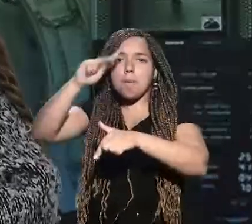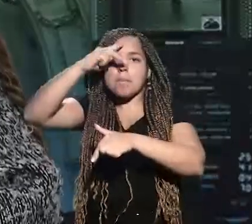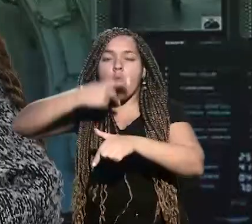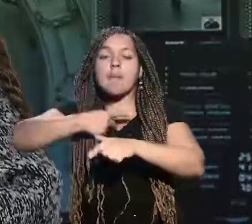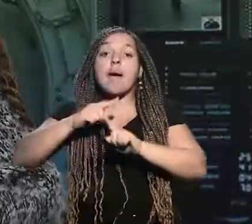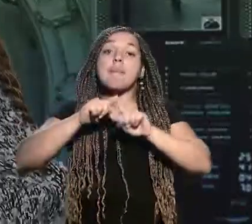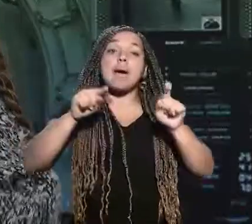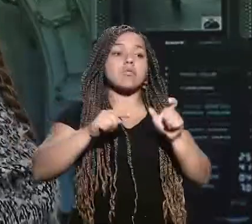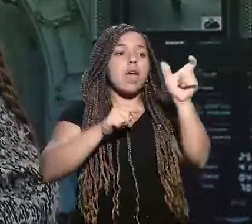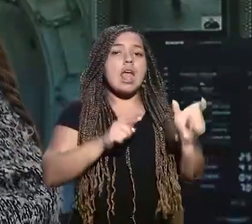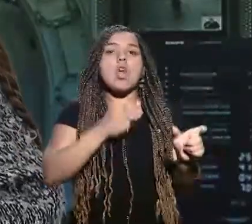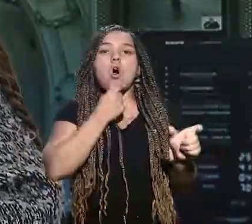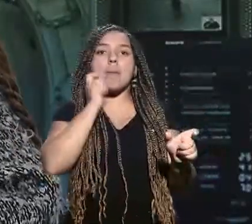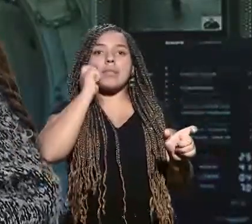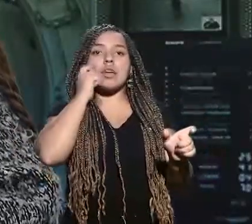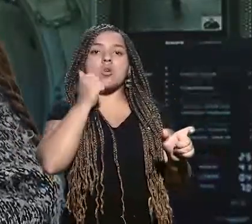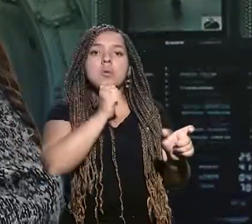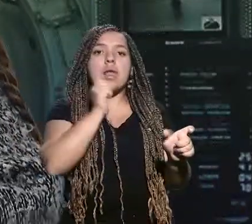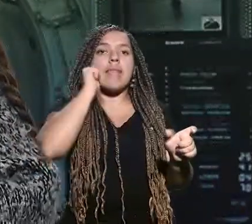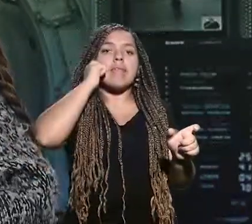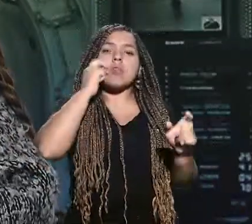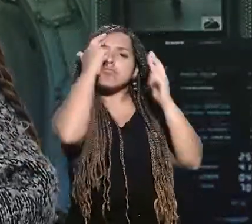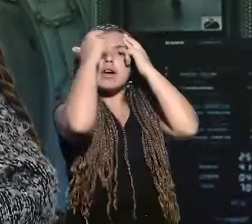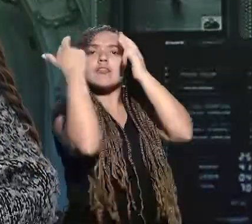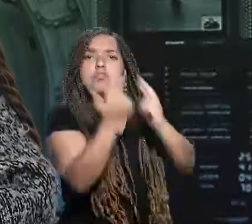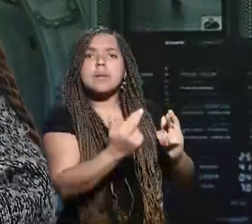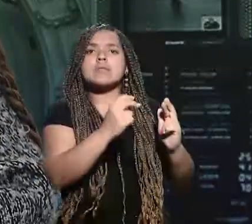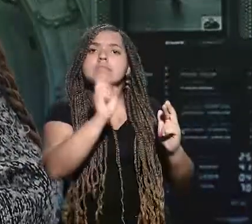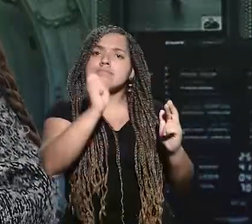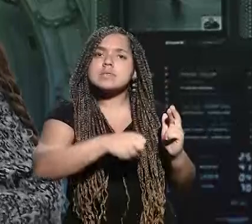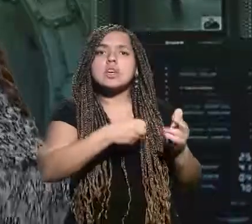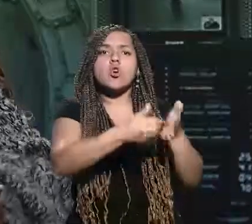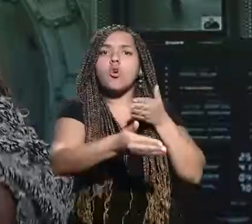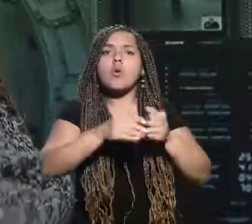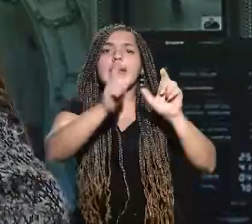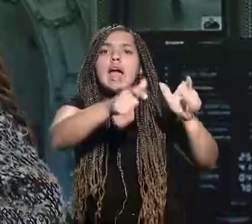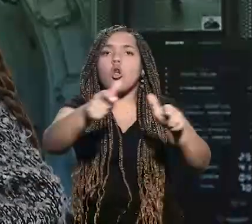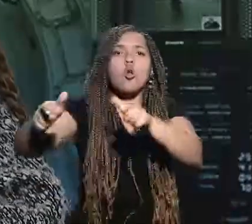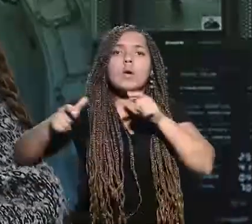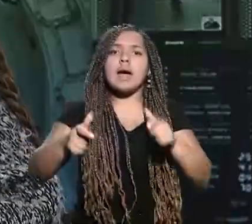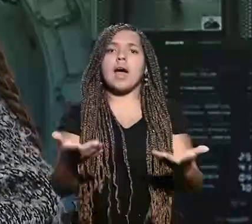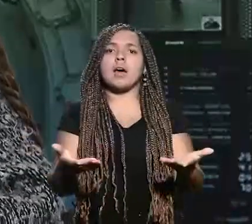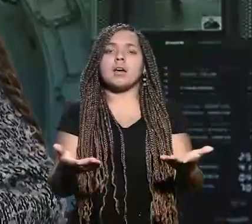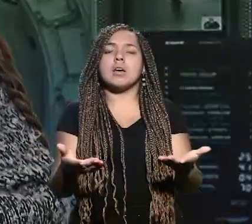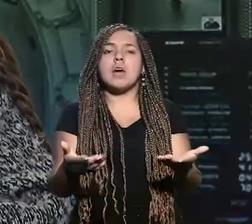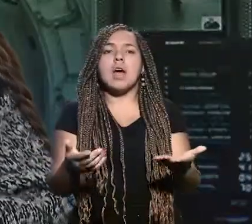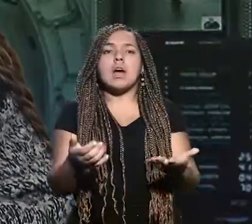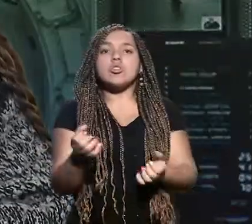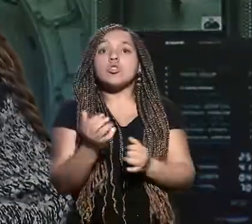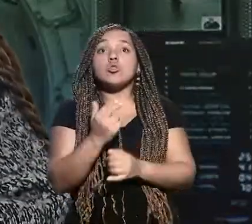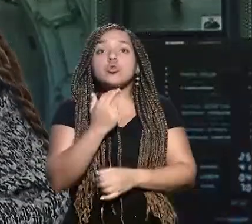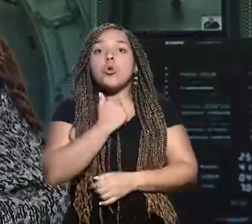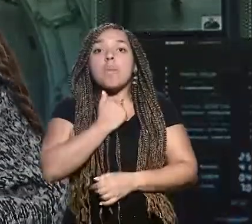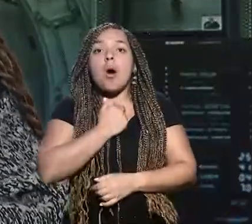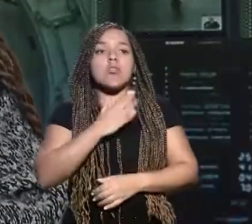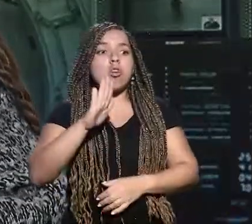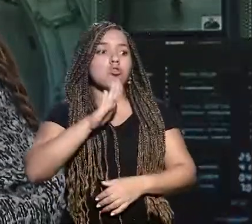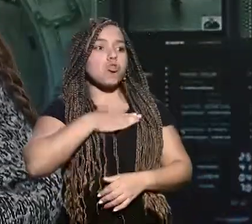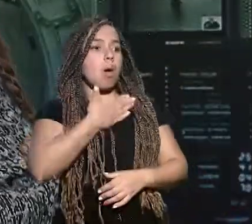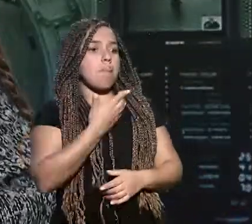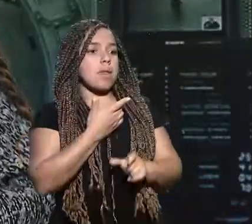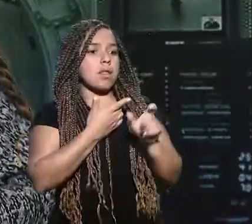mas que a presença do elemento negro em determinados espaços, ou em todos os espaços, não seja